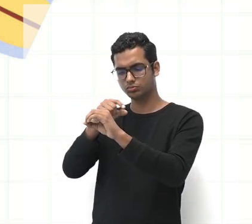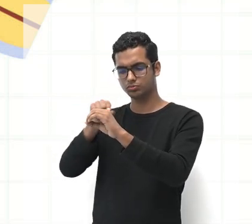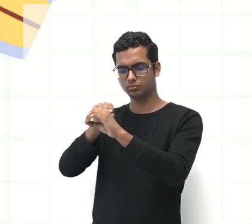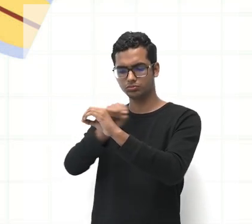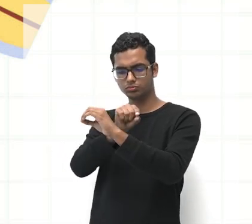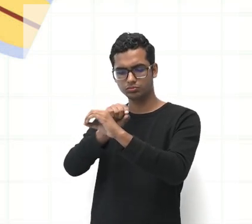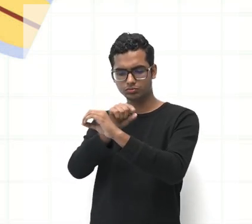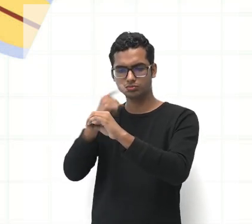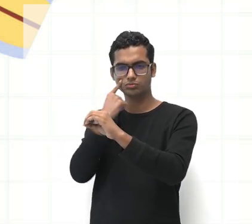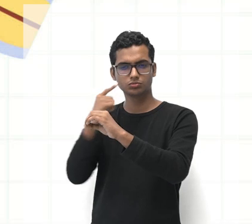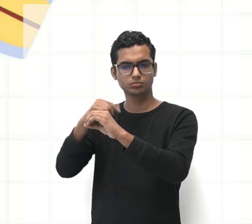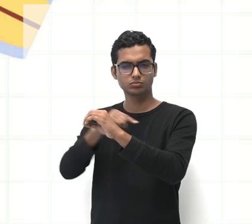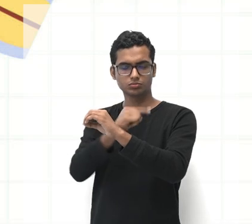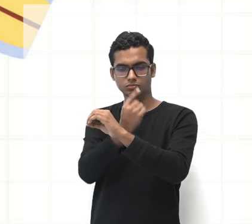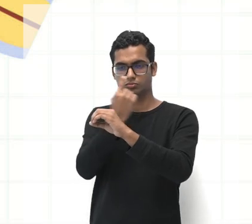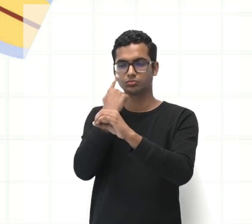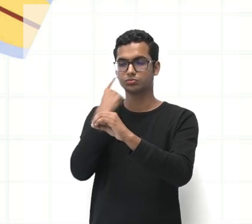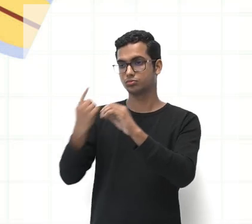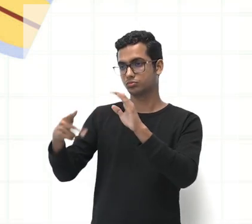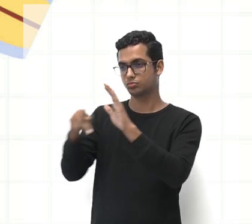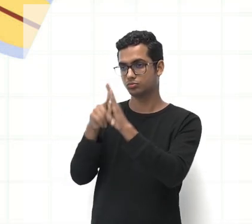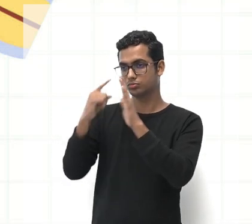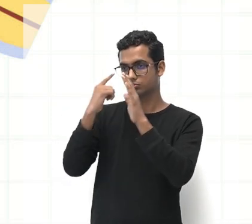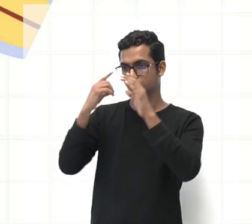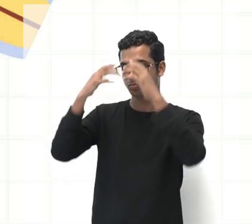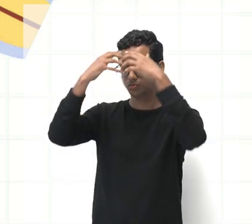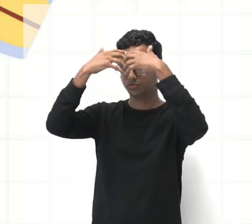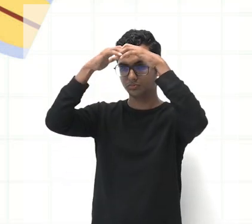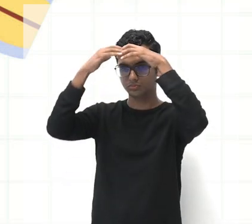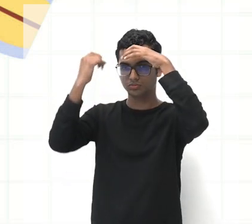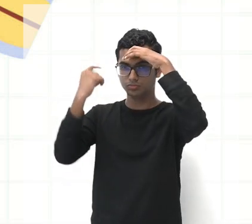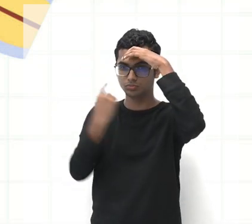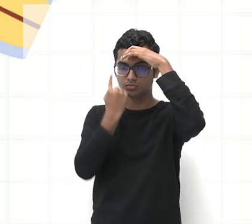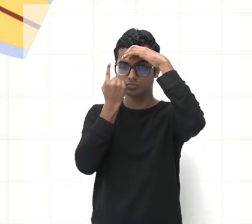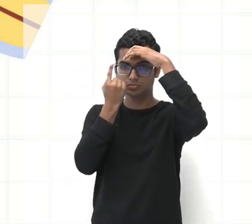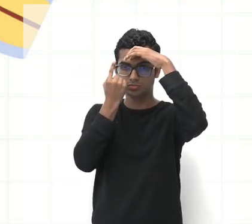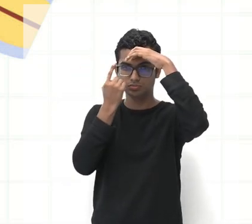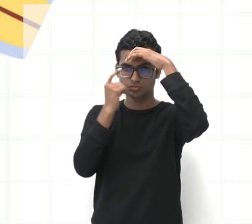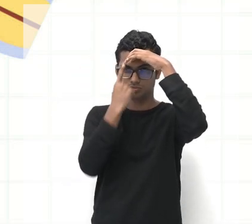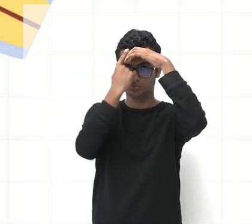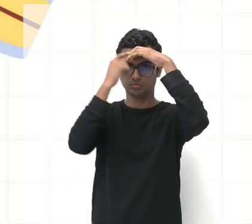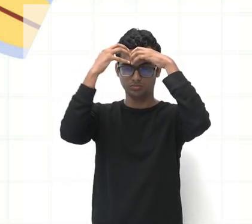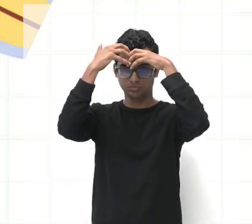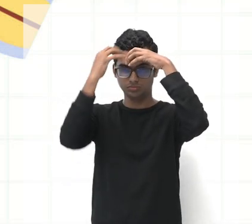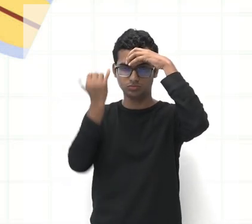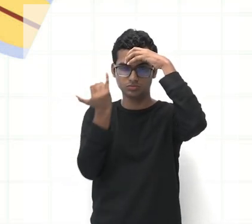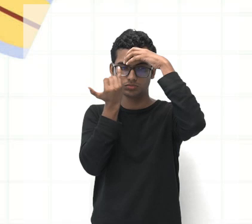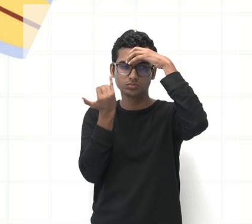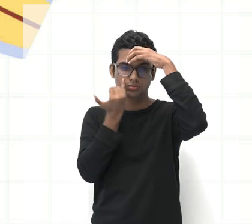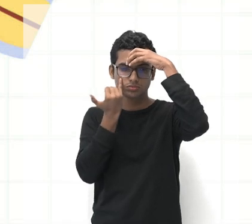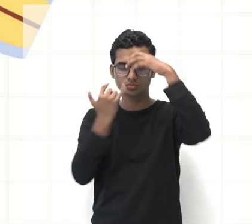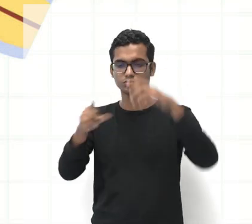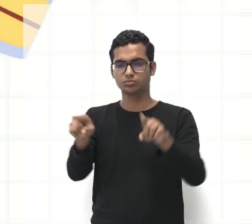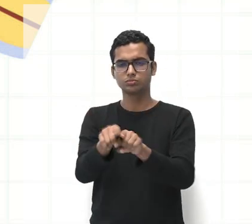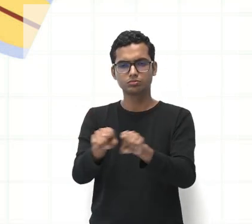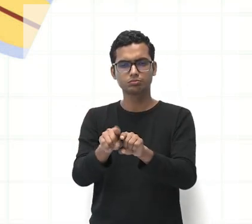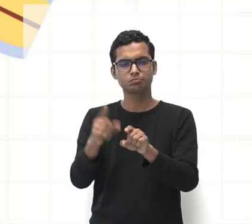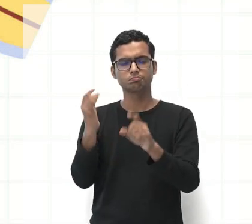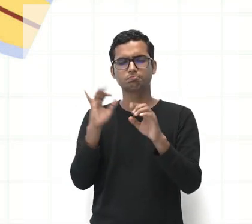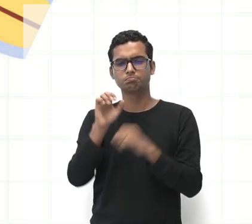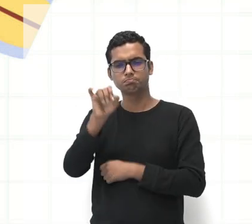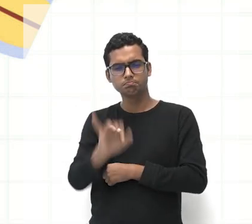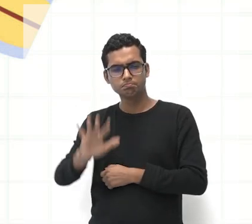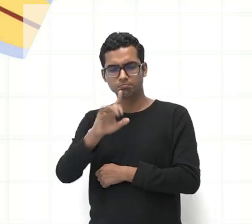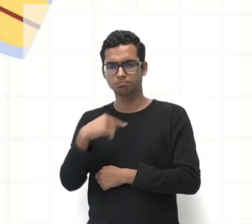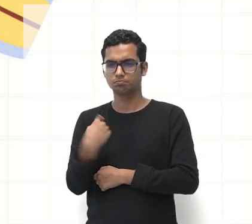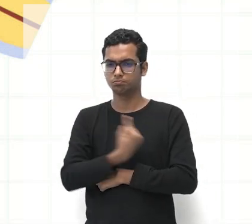explicitamente numerada, é a ordem do caminho de toda a imagem que você constrói